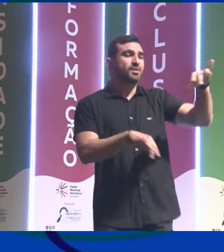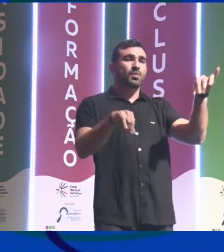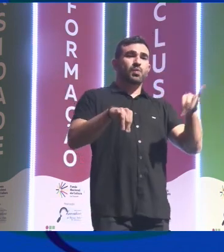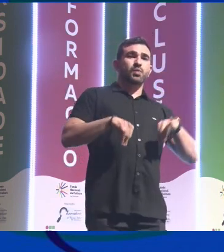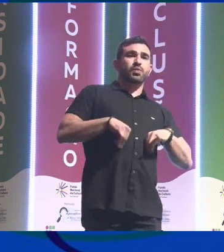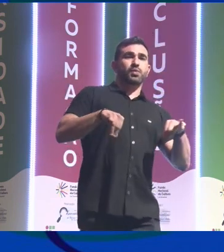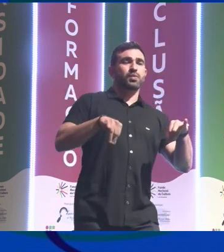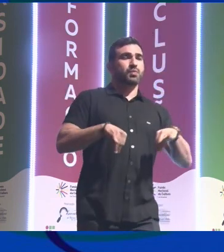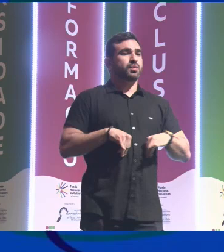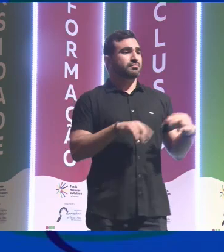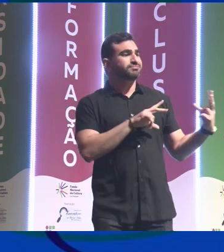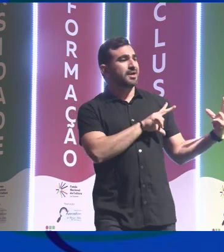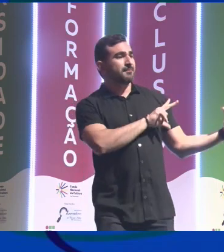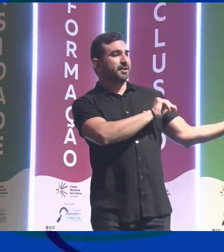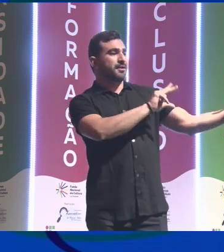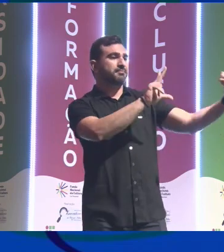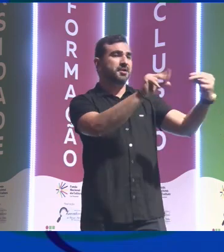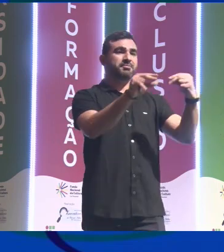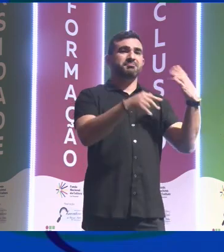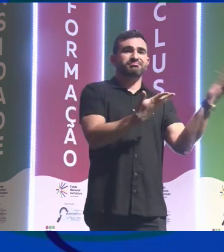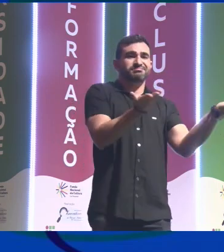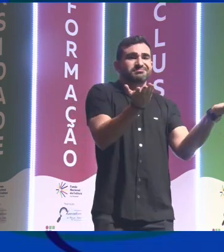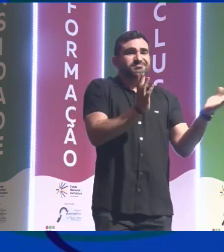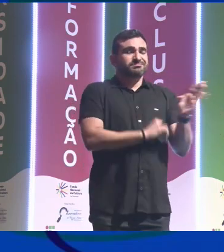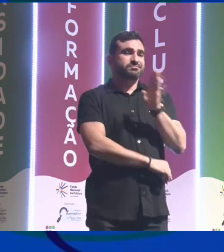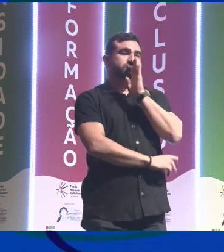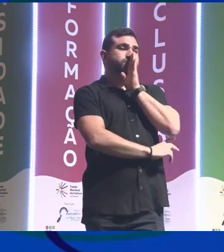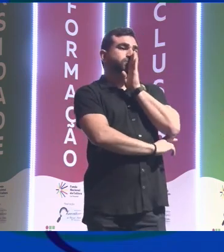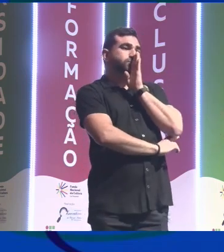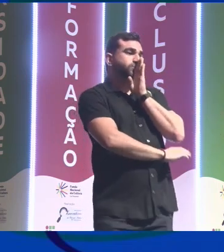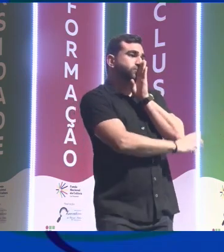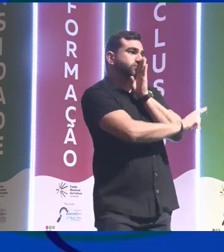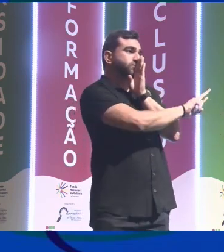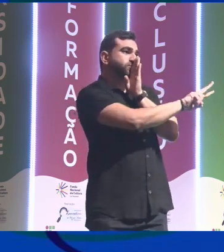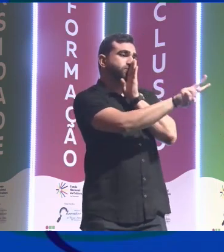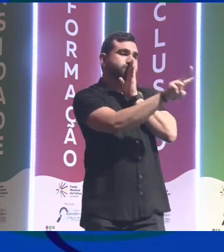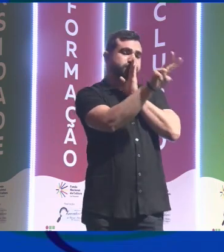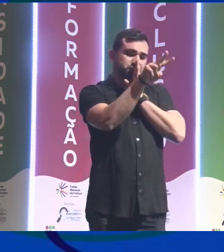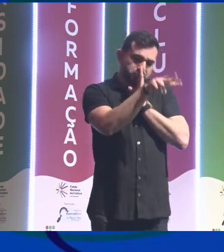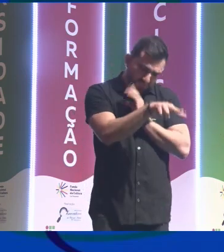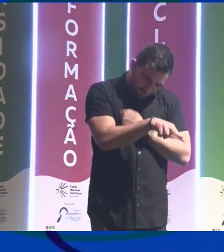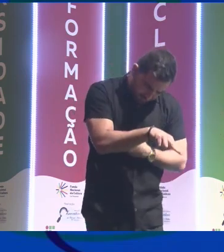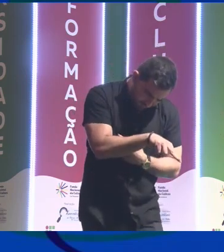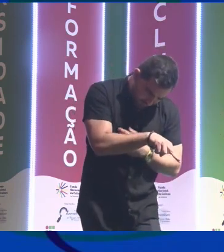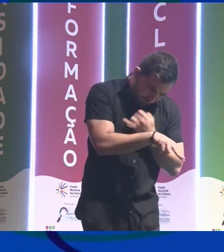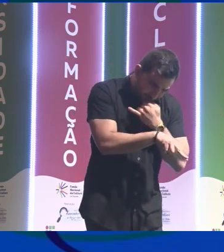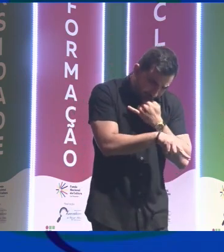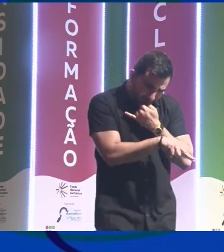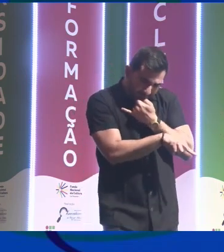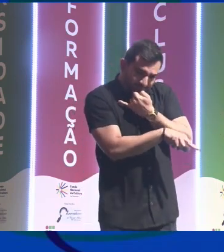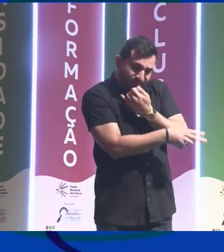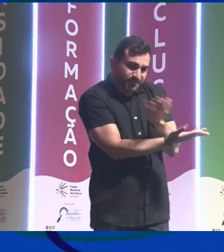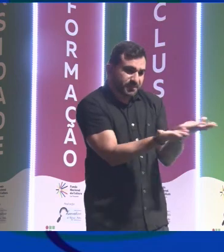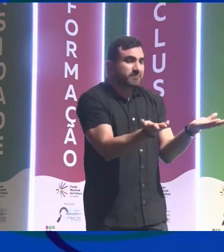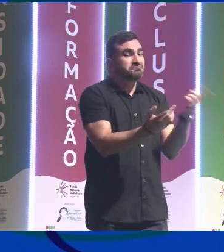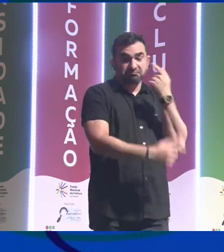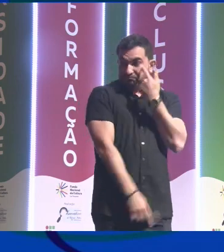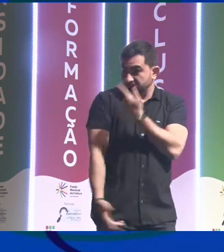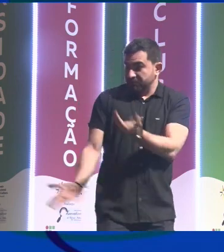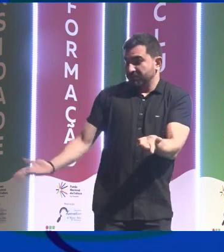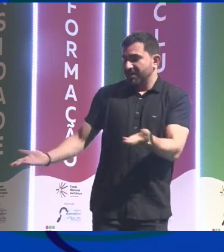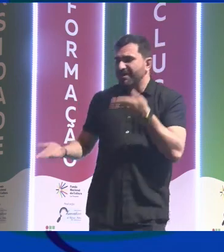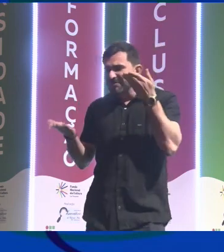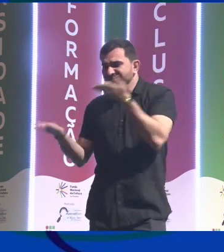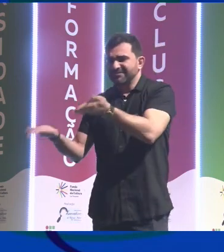anda falando de lado e olhando pro chão. Viu?